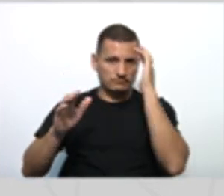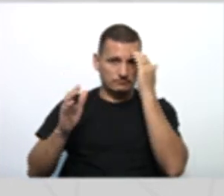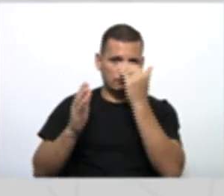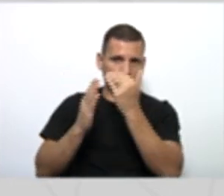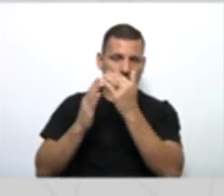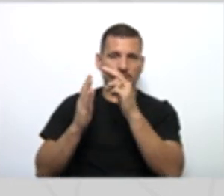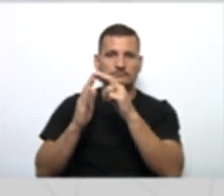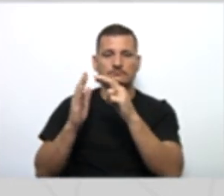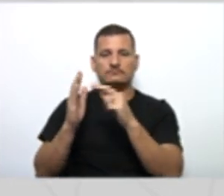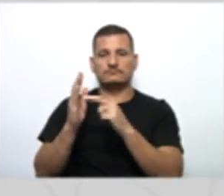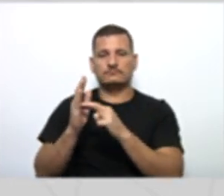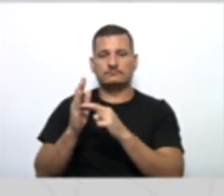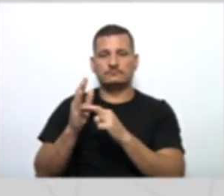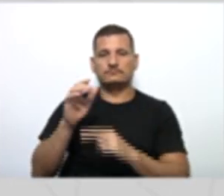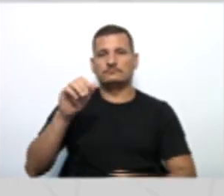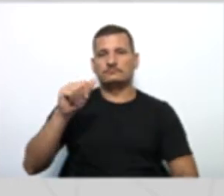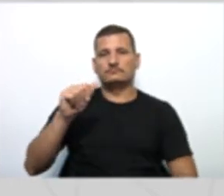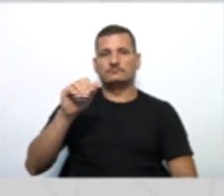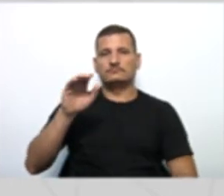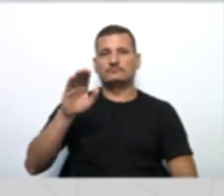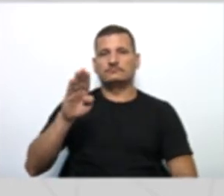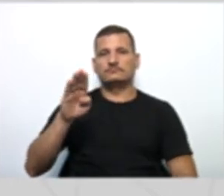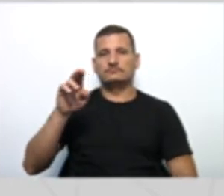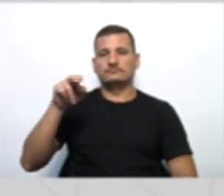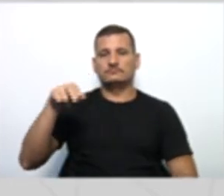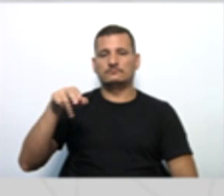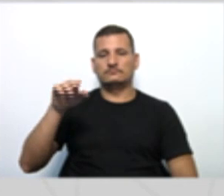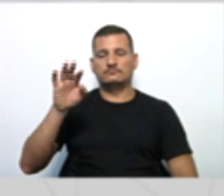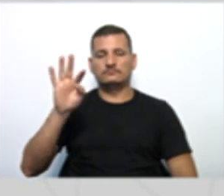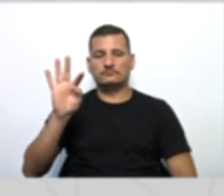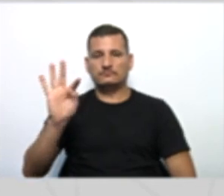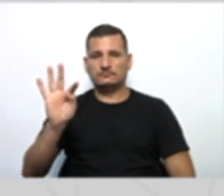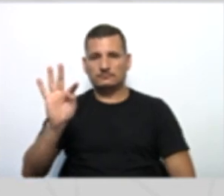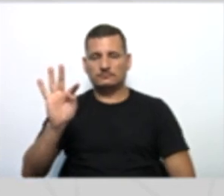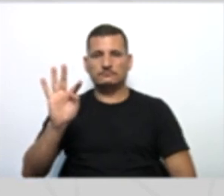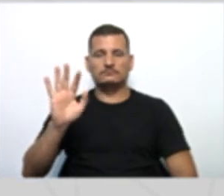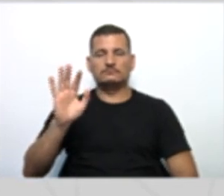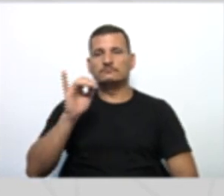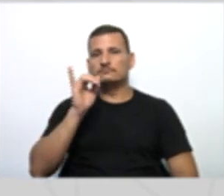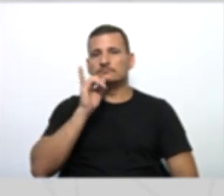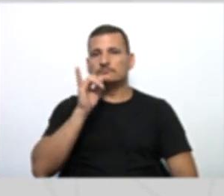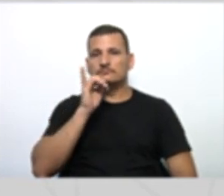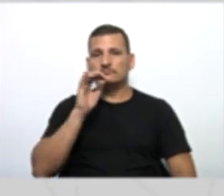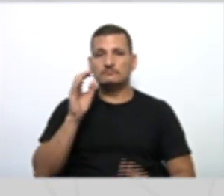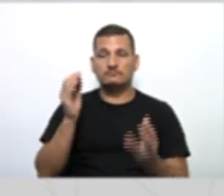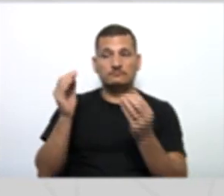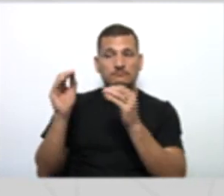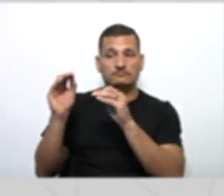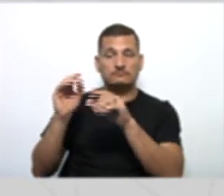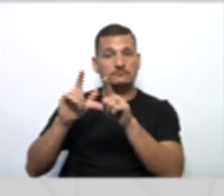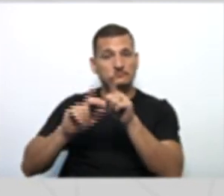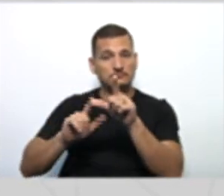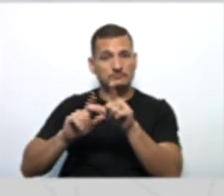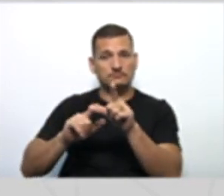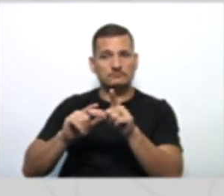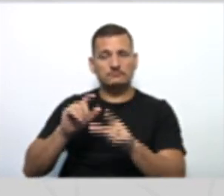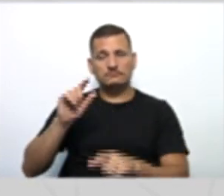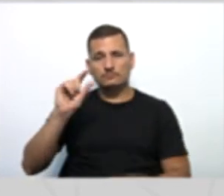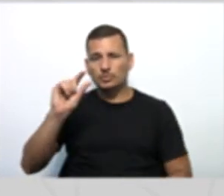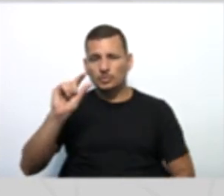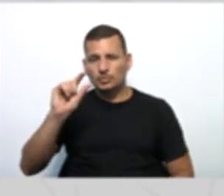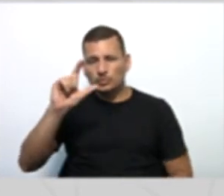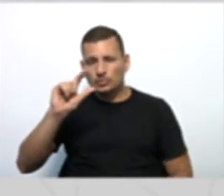destaque: devem permitir a visualização à distância. Eu não vou colocar uma letra tamanho 10 no cartaz, eu tenho que colocar pelo menos a